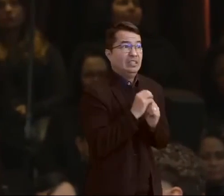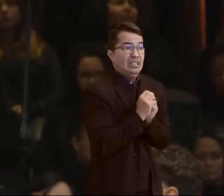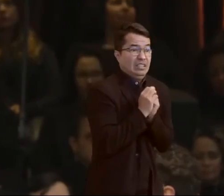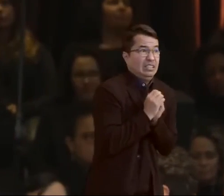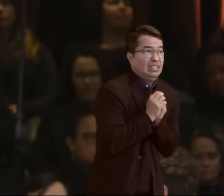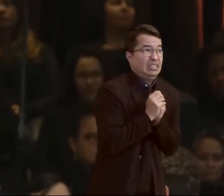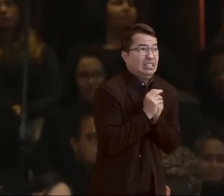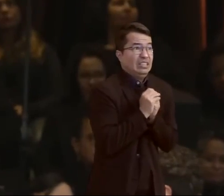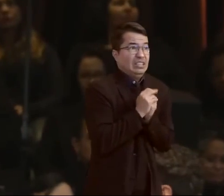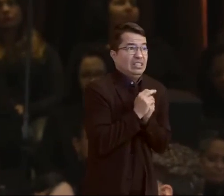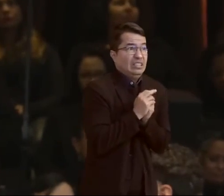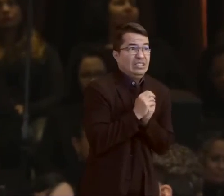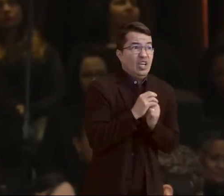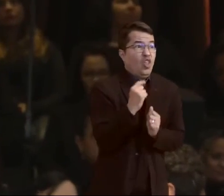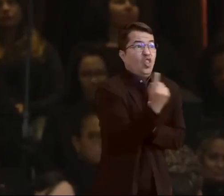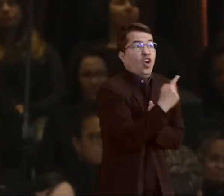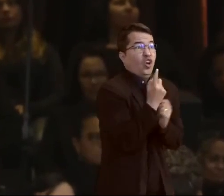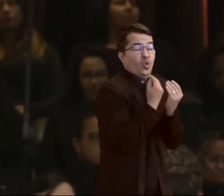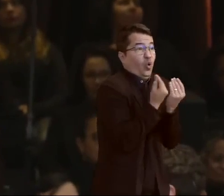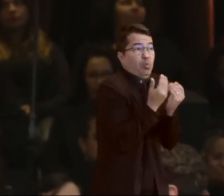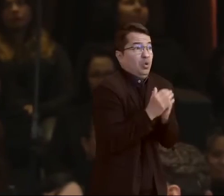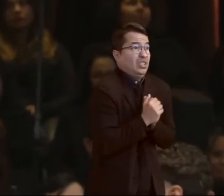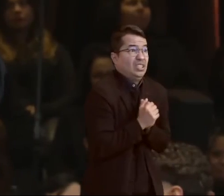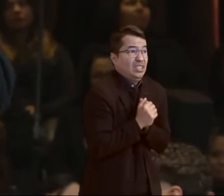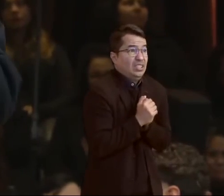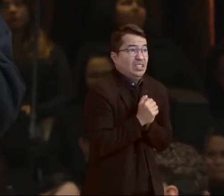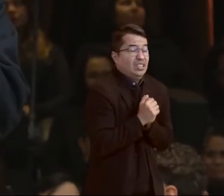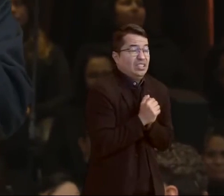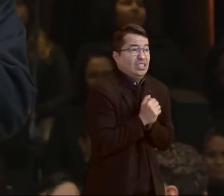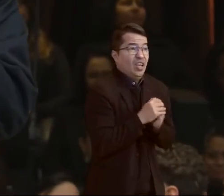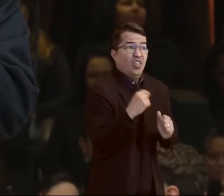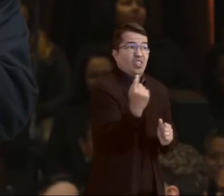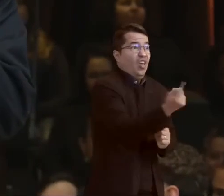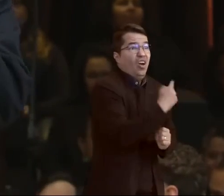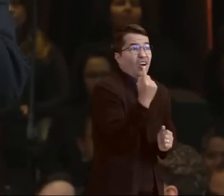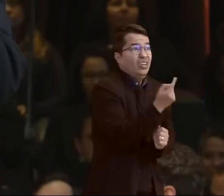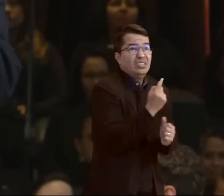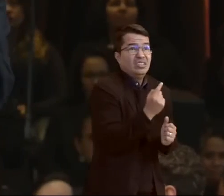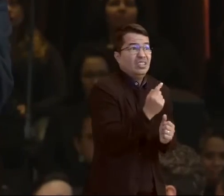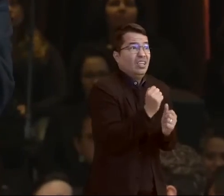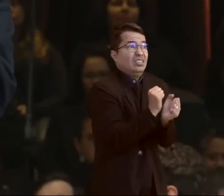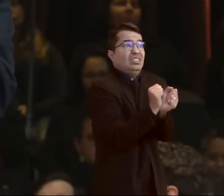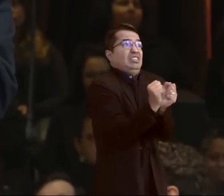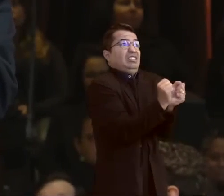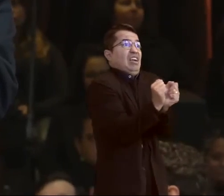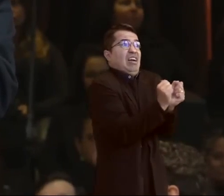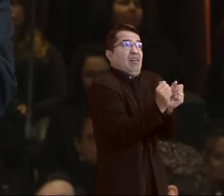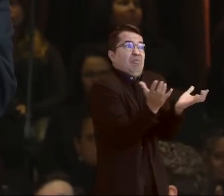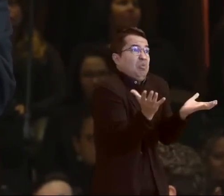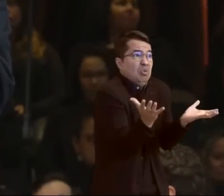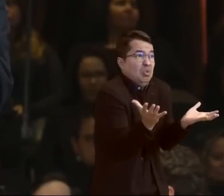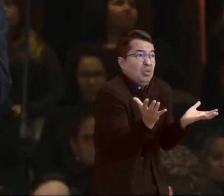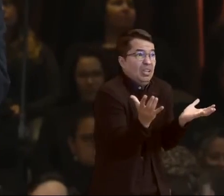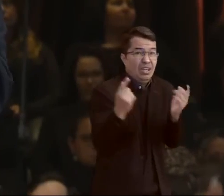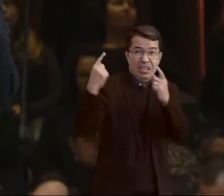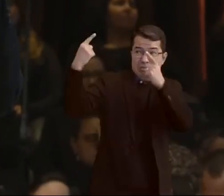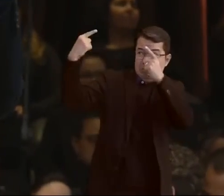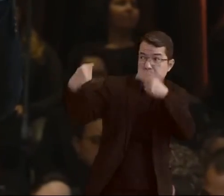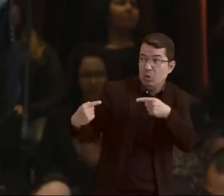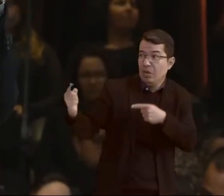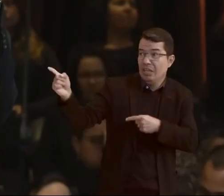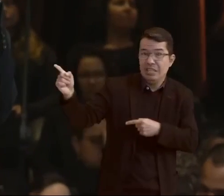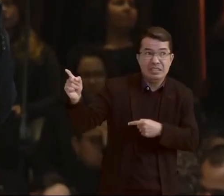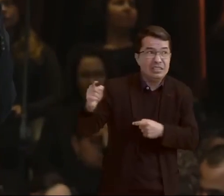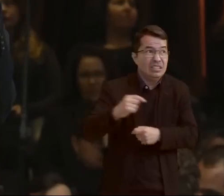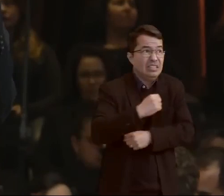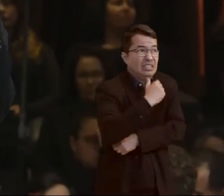Agora olha a nossa situação. Nós somos escravos, que